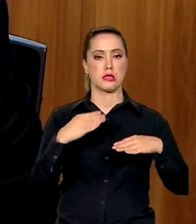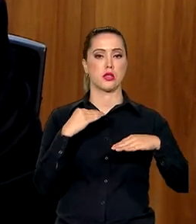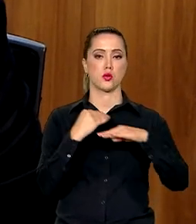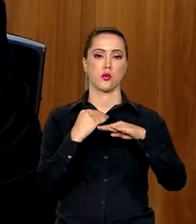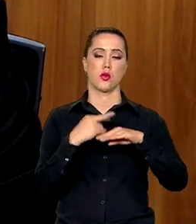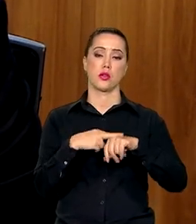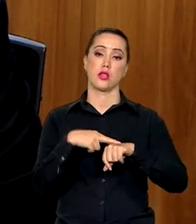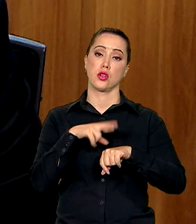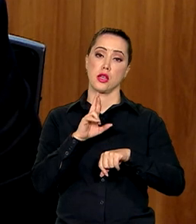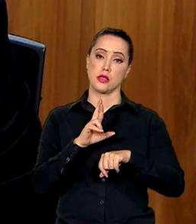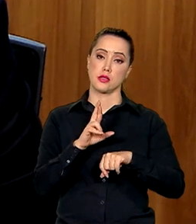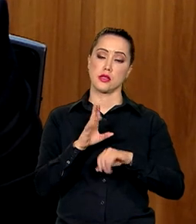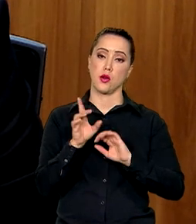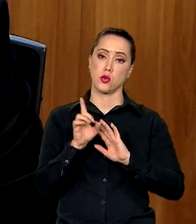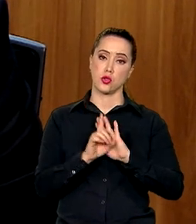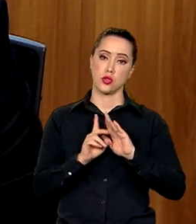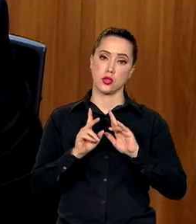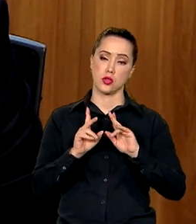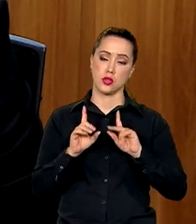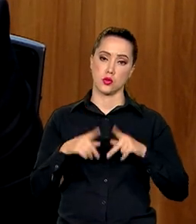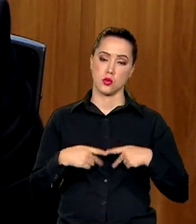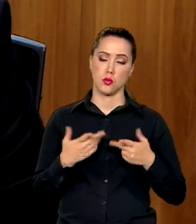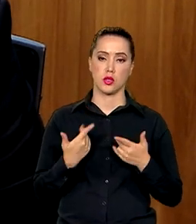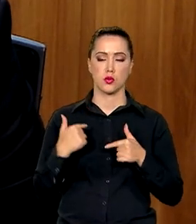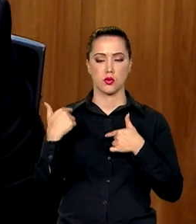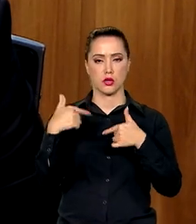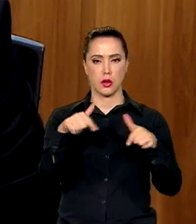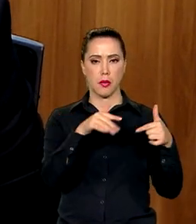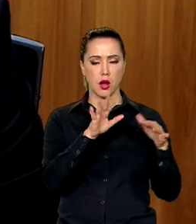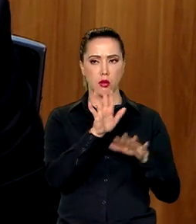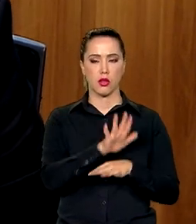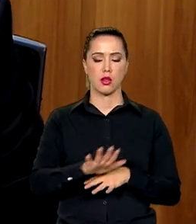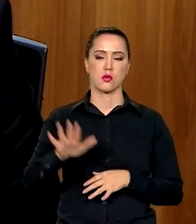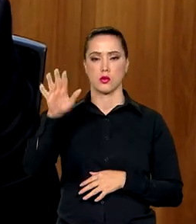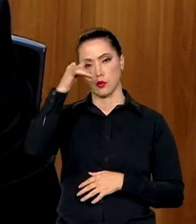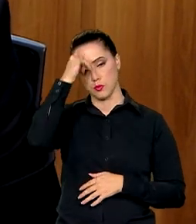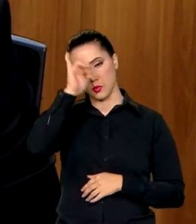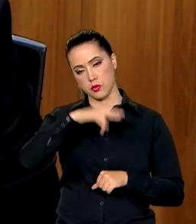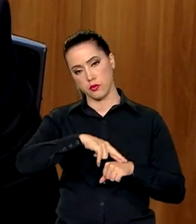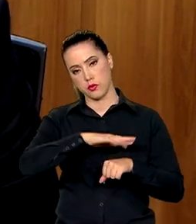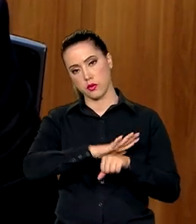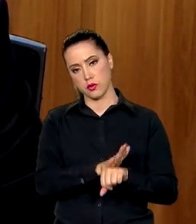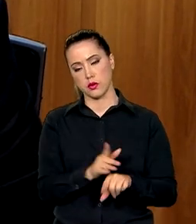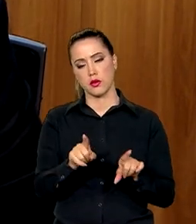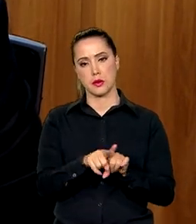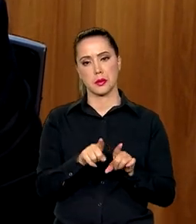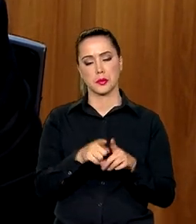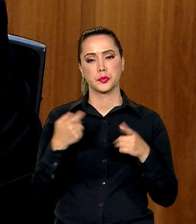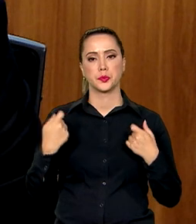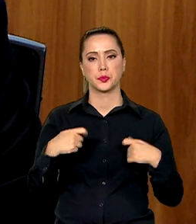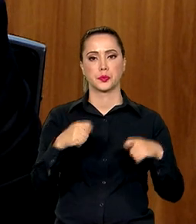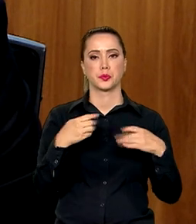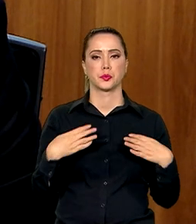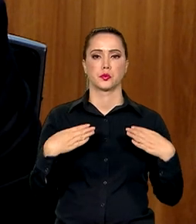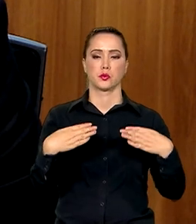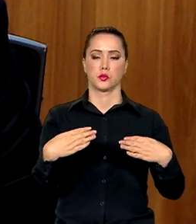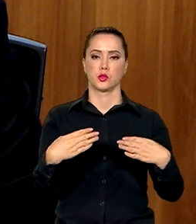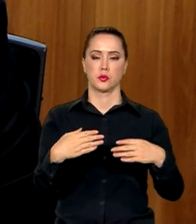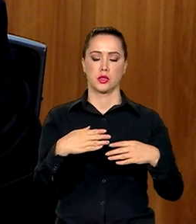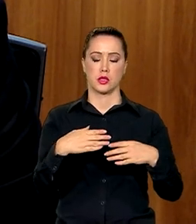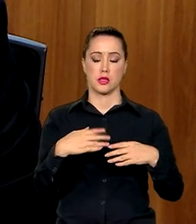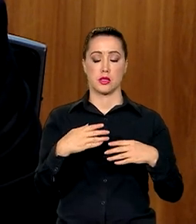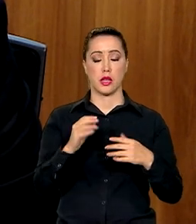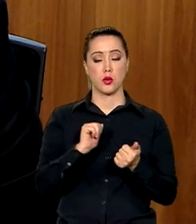diz respeito a um um plano nacional de combate ao racismo Esse é o outro Pilar também que o Ministério do Esporte está